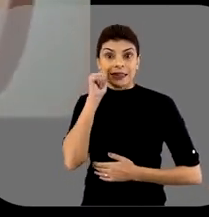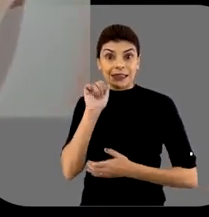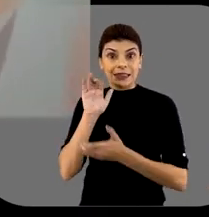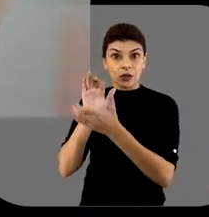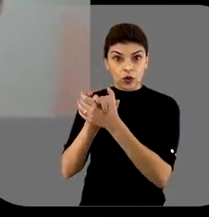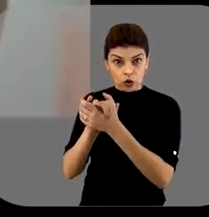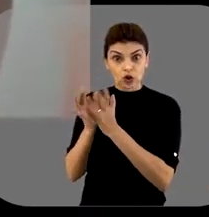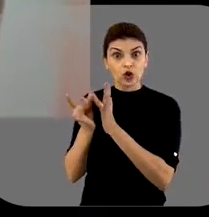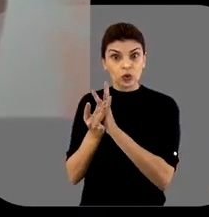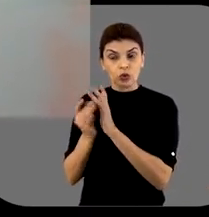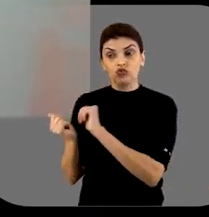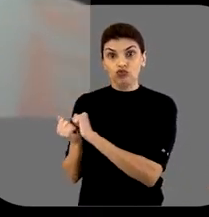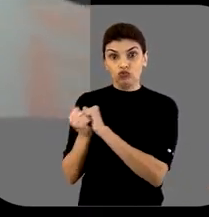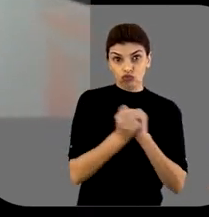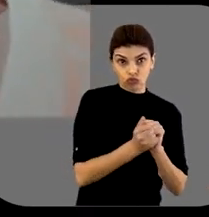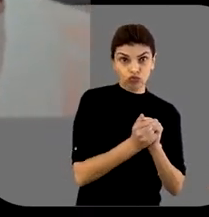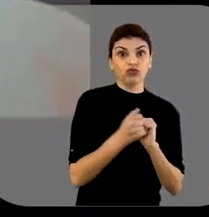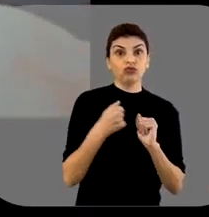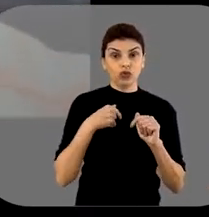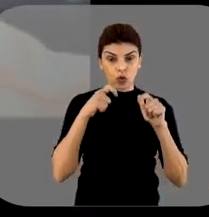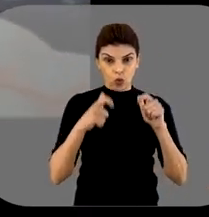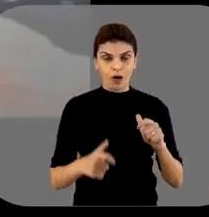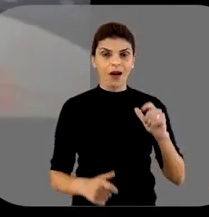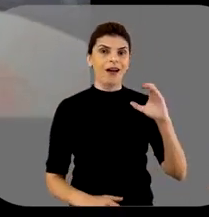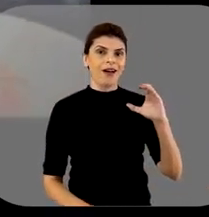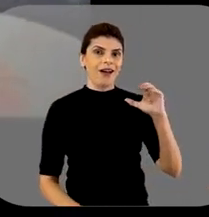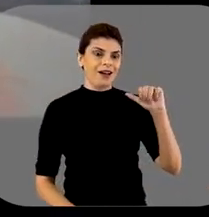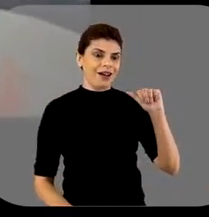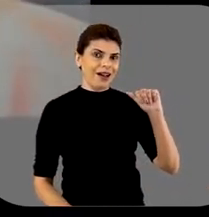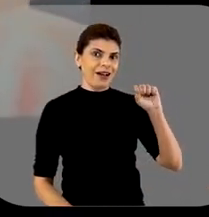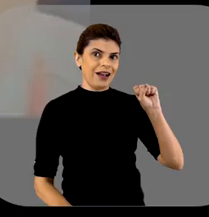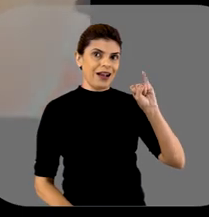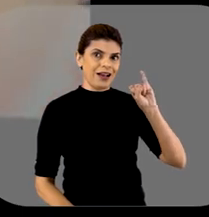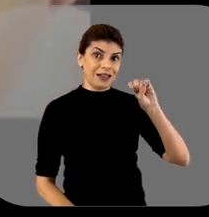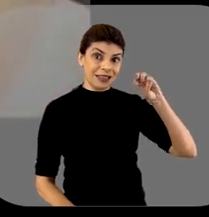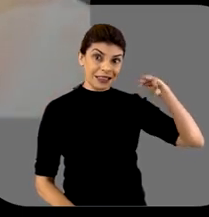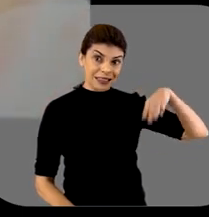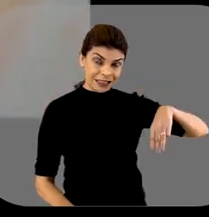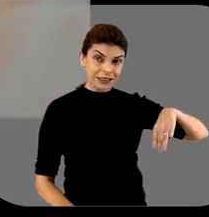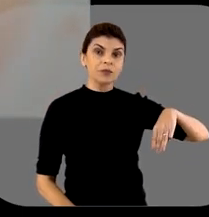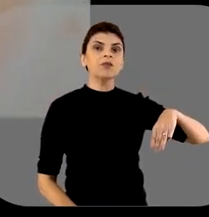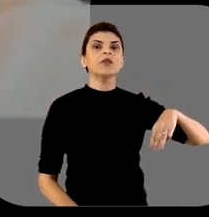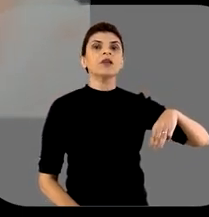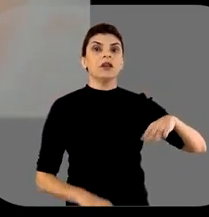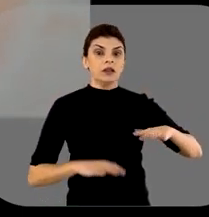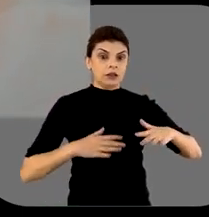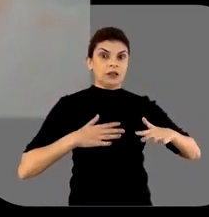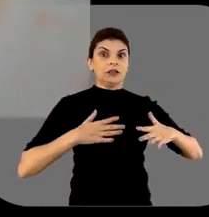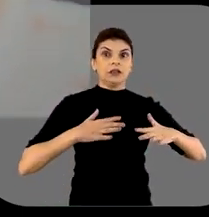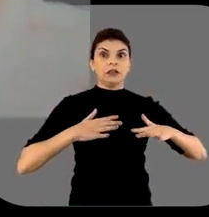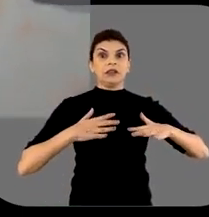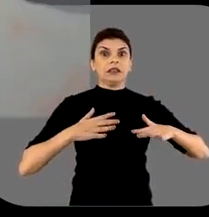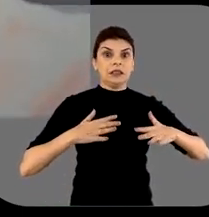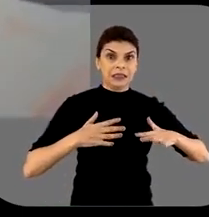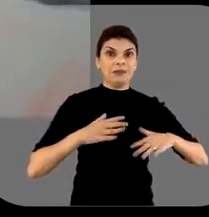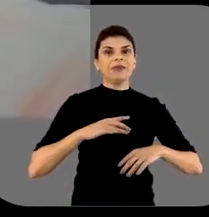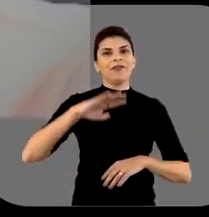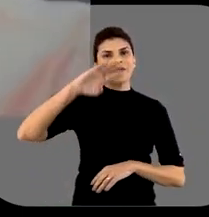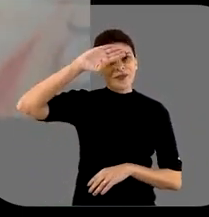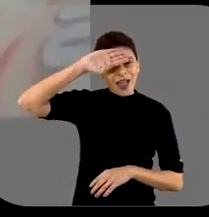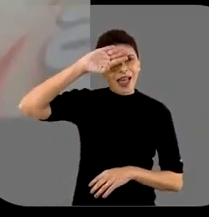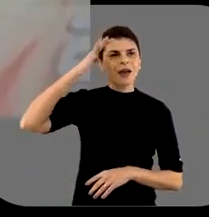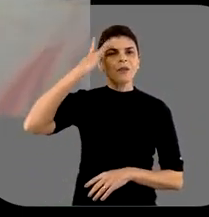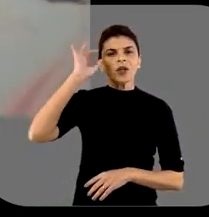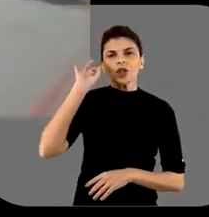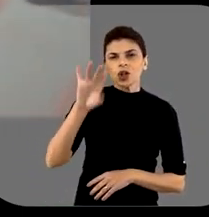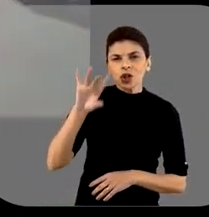esposa veio também comigo pra cá, né? Aqui no casinho. Tremendo, tremendo, né? Sim. Tá com febre,